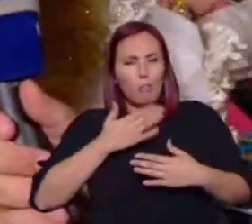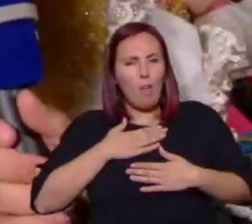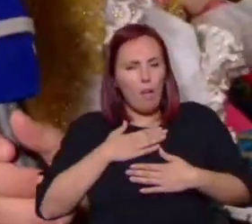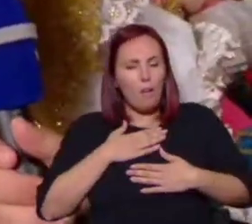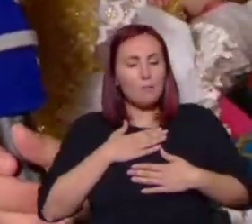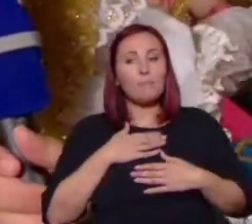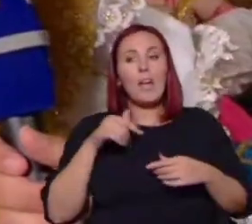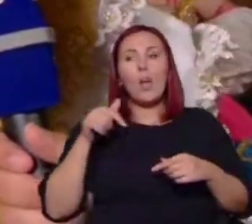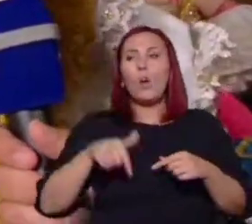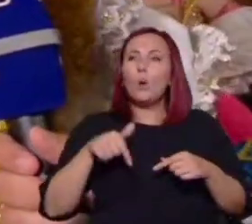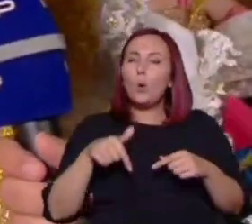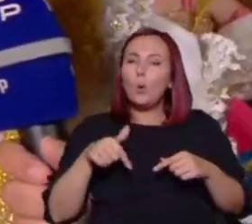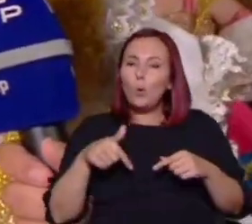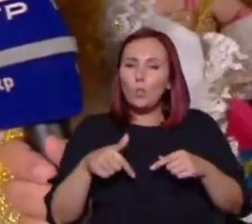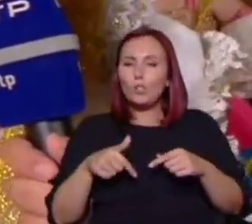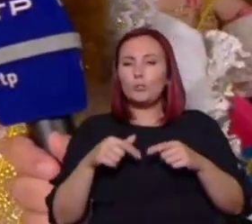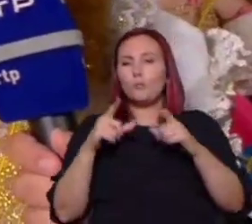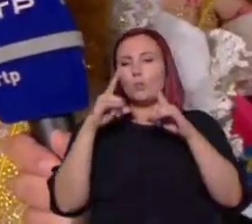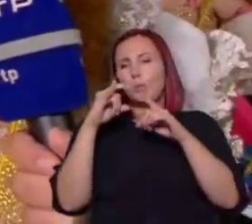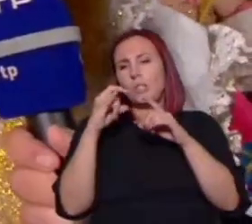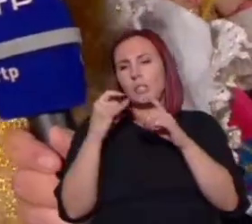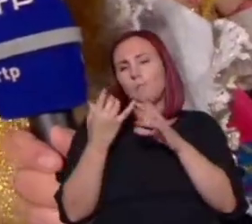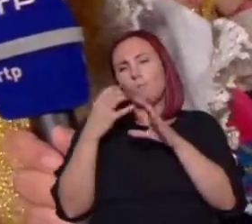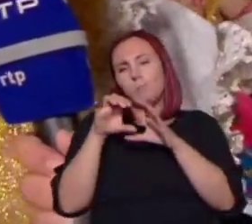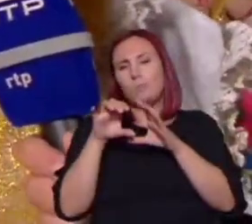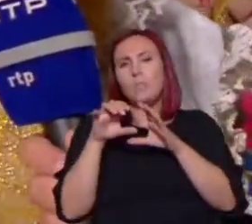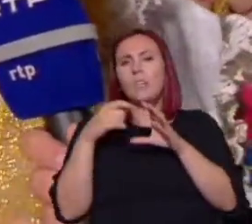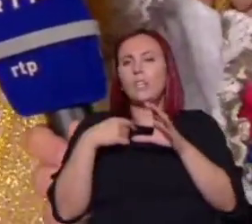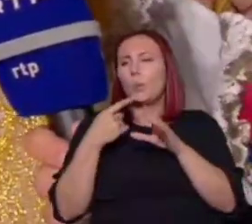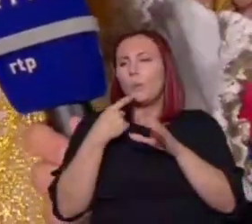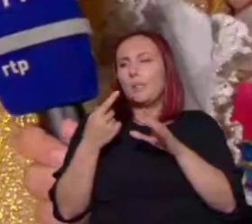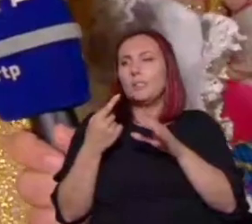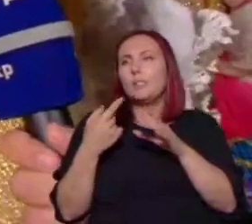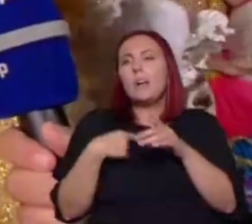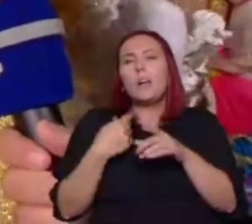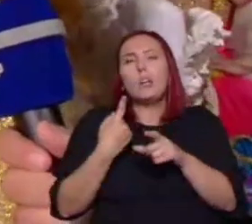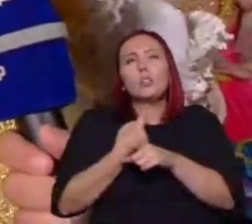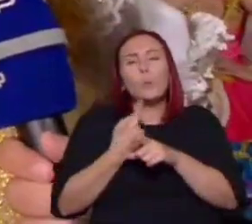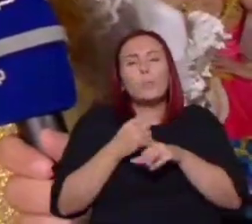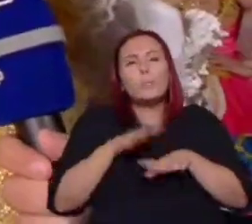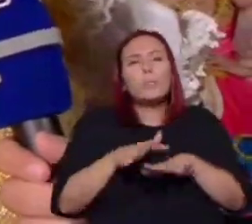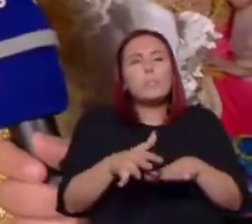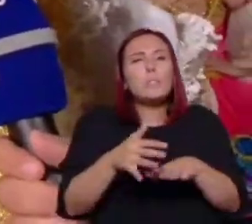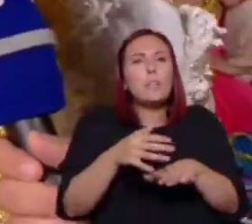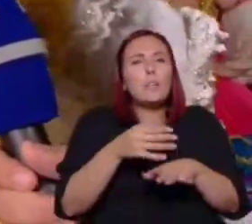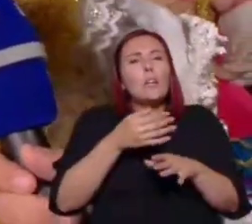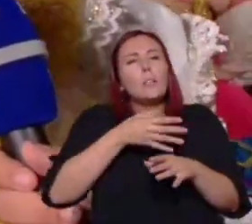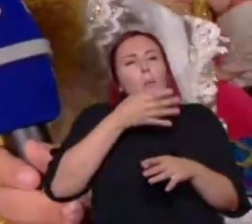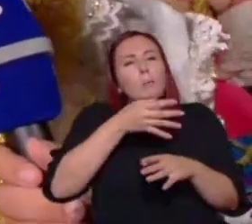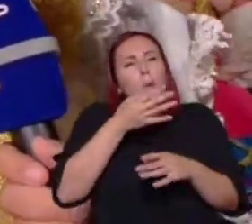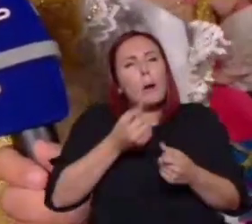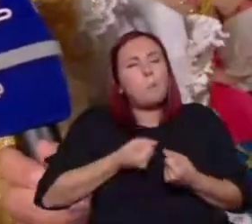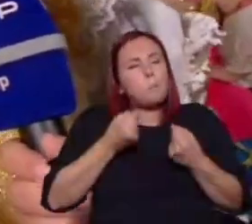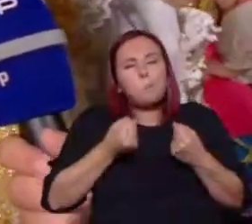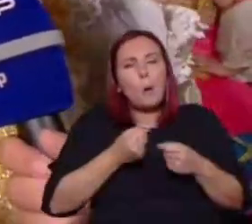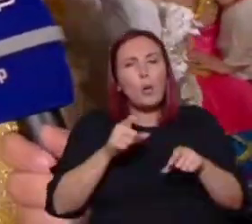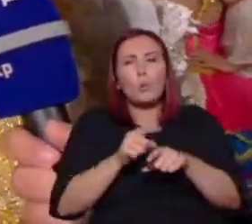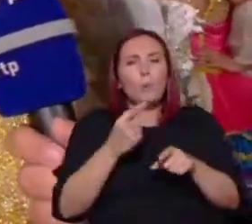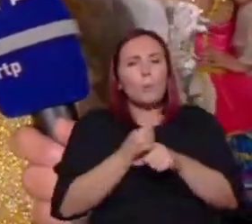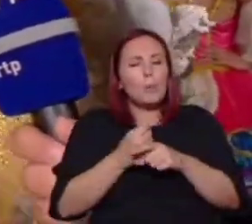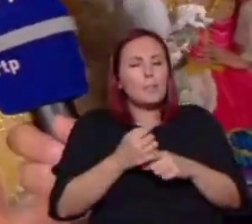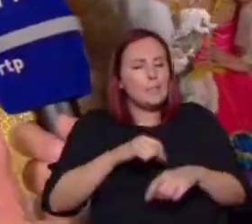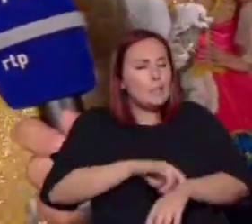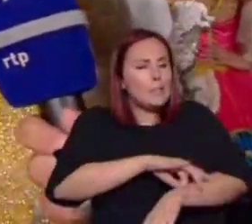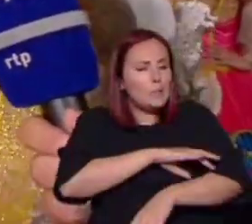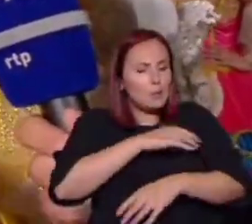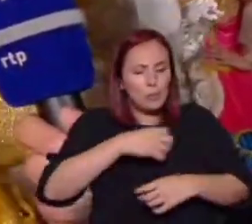Olha, hoje num post que escrevi no Instagram, disse que acho que não há palavras para explicar o que é descer esta avenida, na realidade. Porque é uma miscelânea de sentimentos